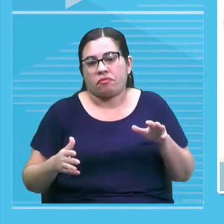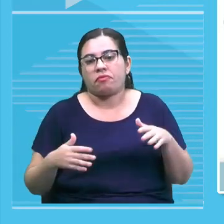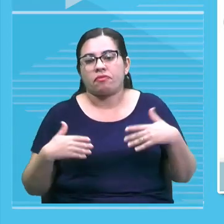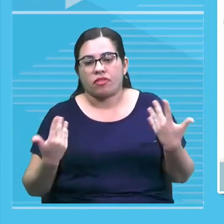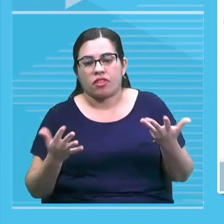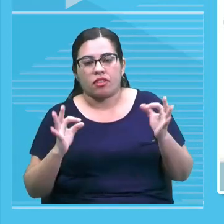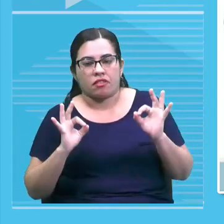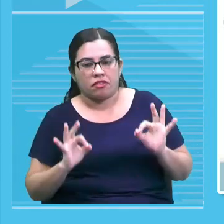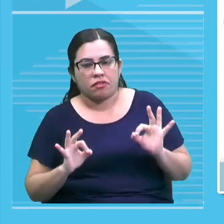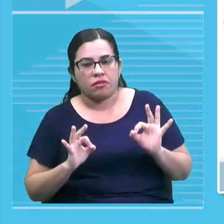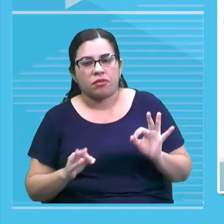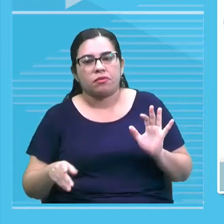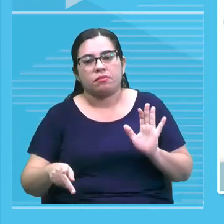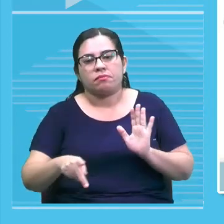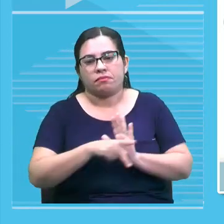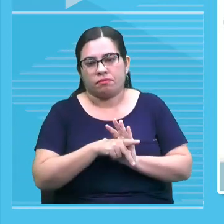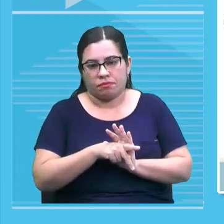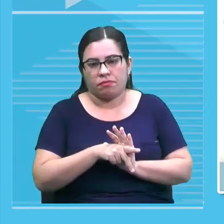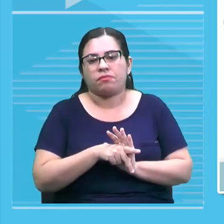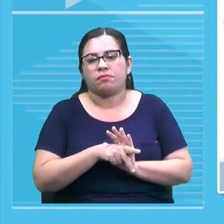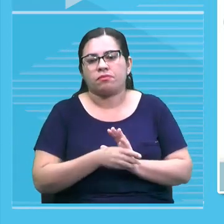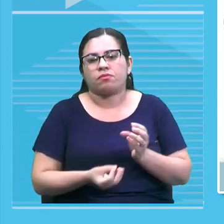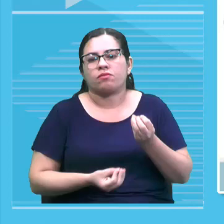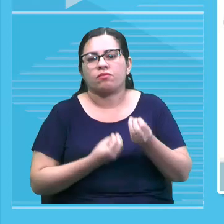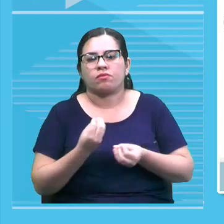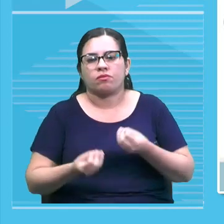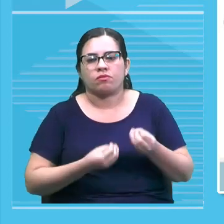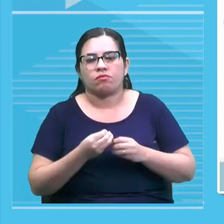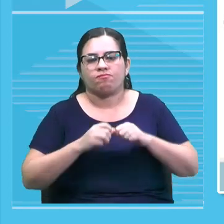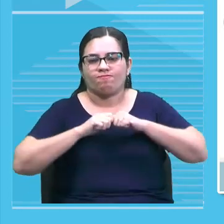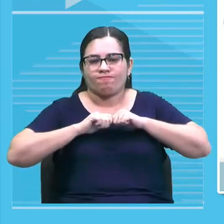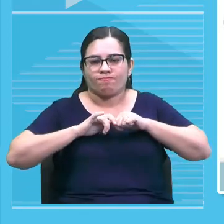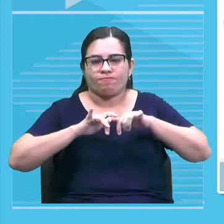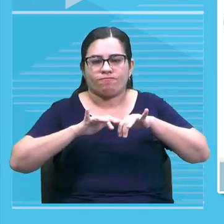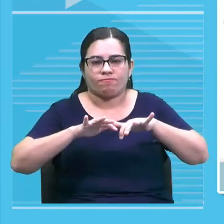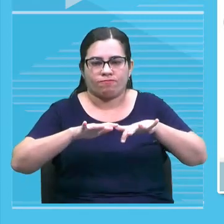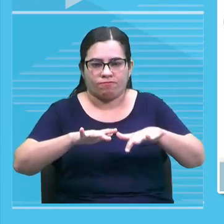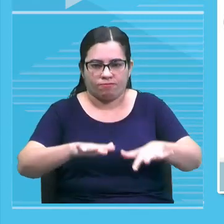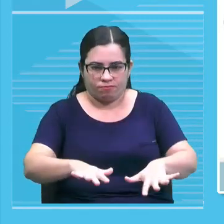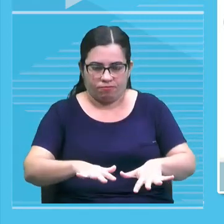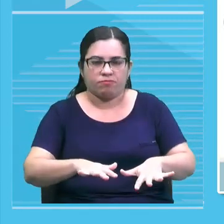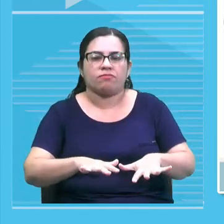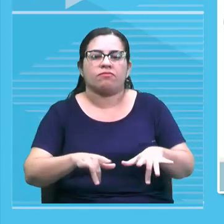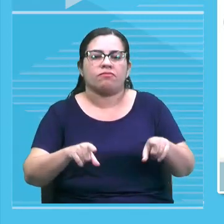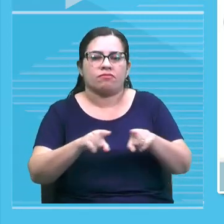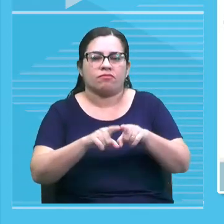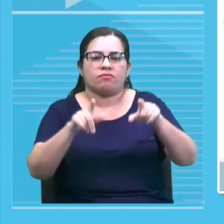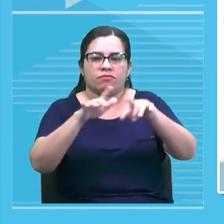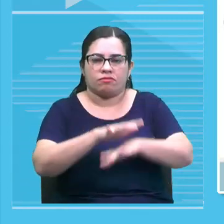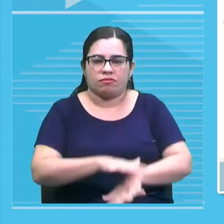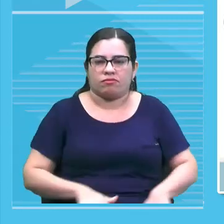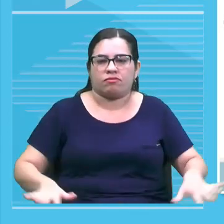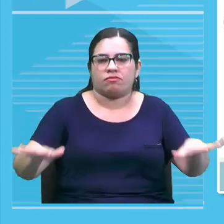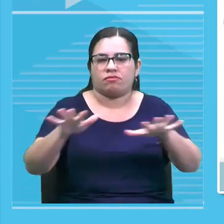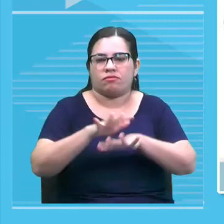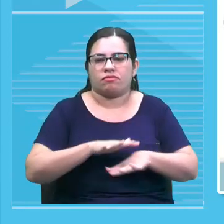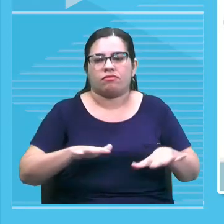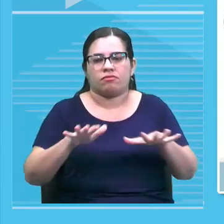de acordo com a sua forma de se propagar em um meio ou